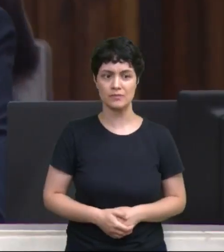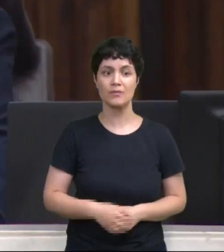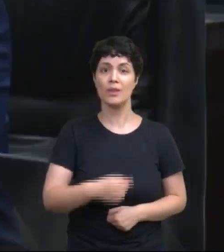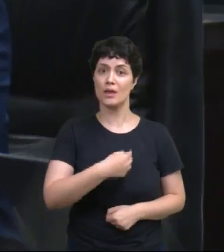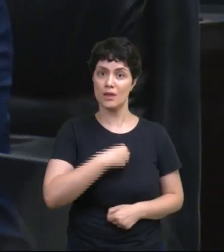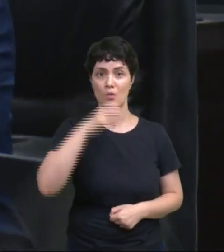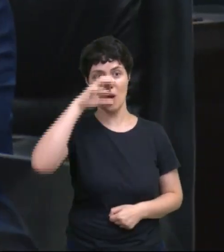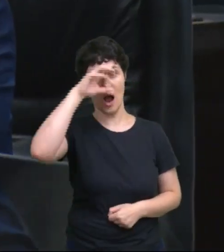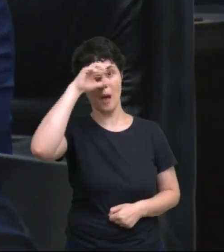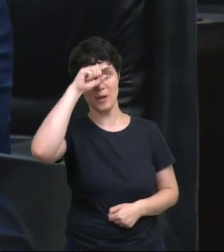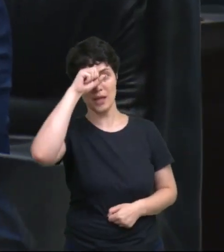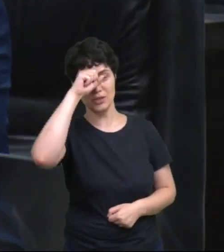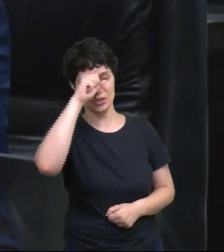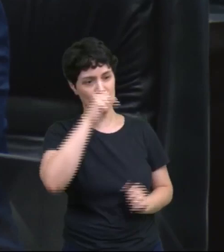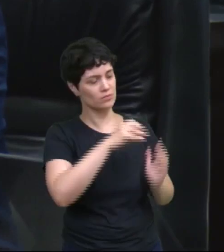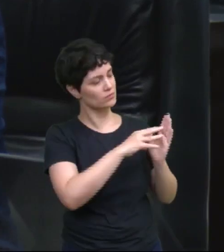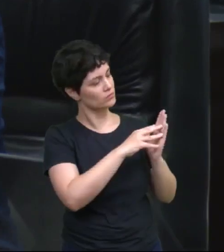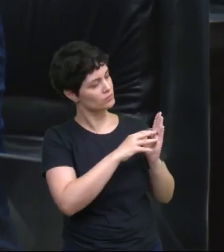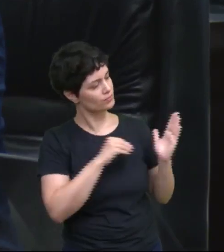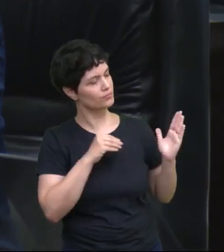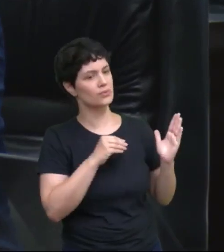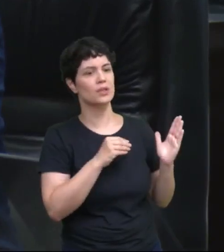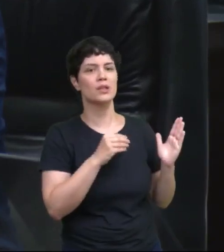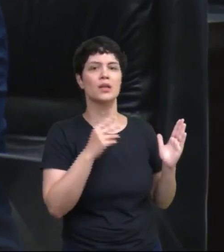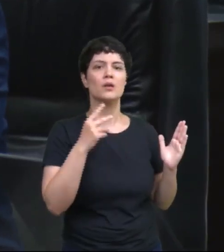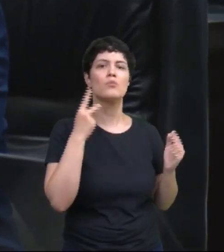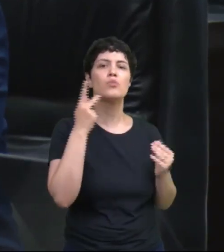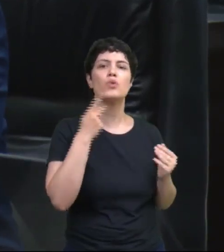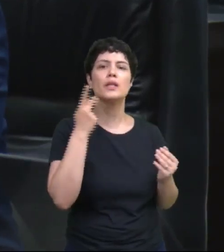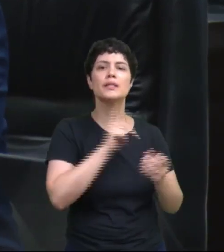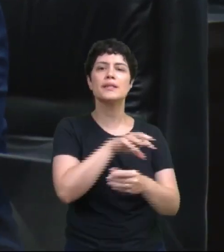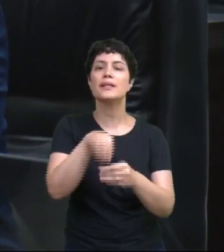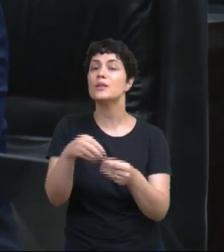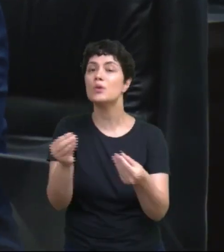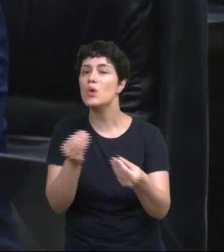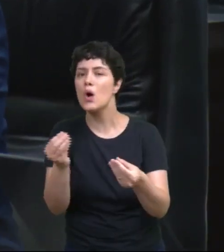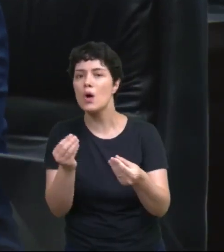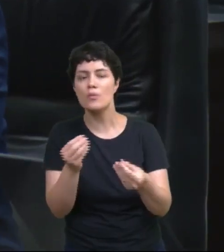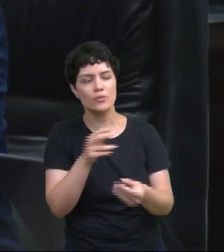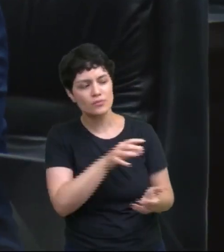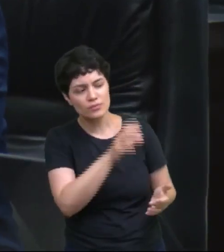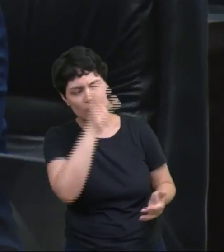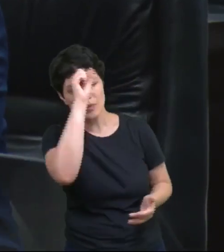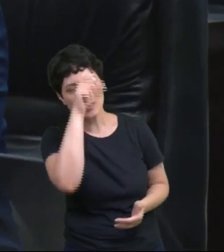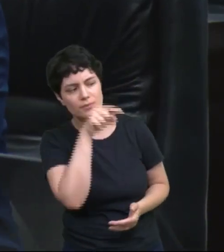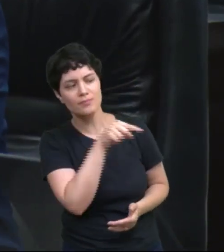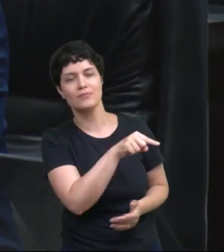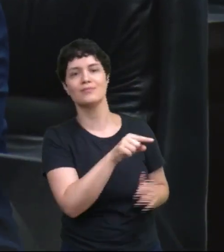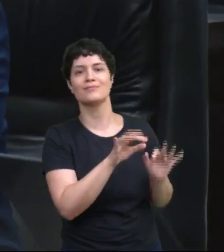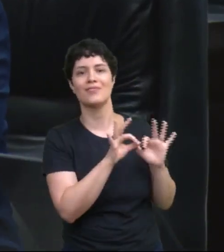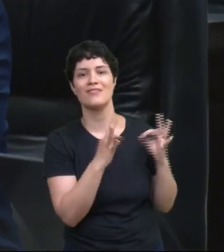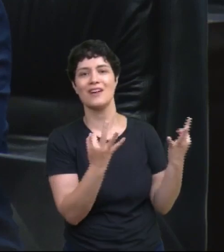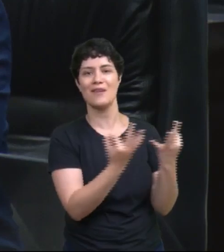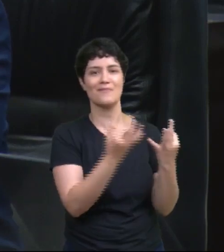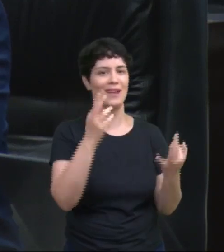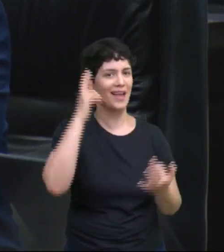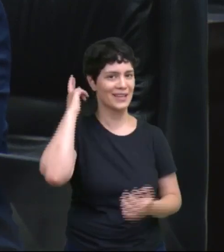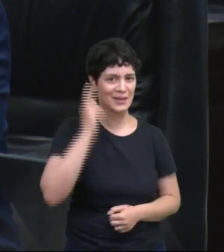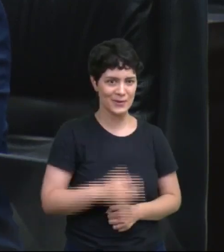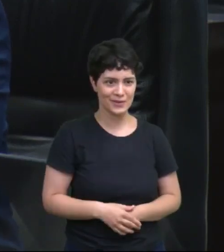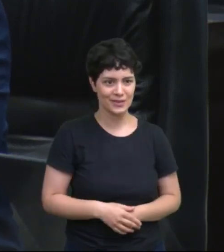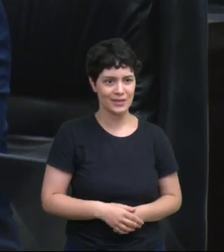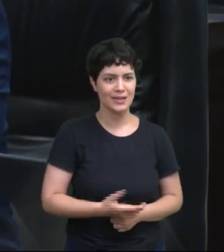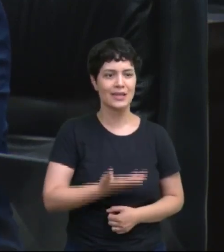Aprendi a fazer política com a família Requião, sendo amigo dos amigos, companheiro dos companheiros, no